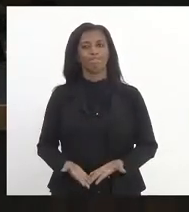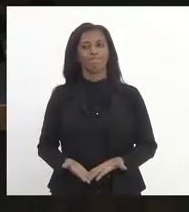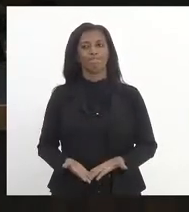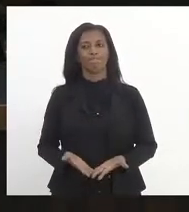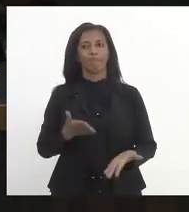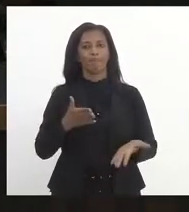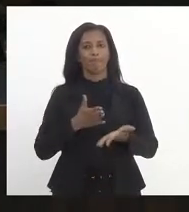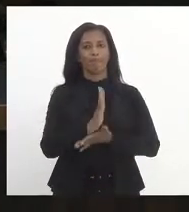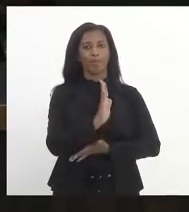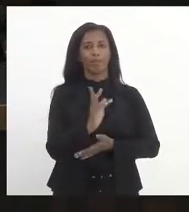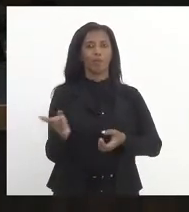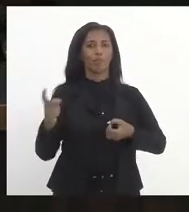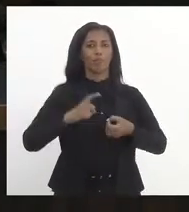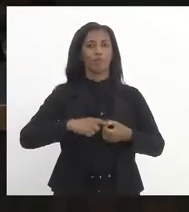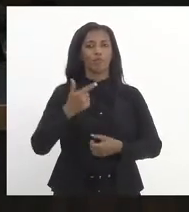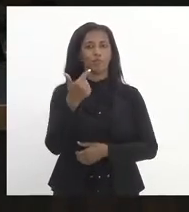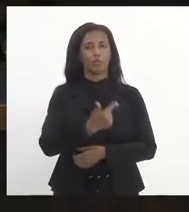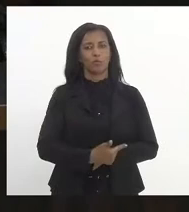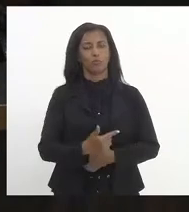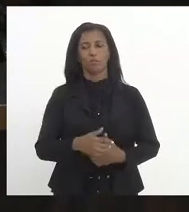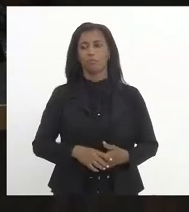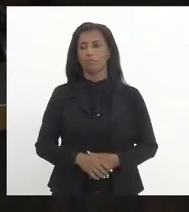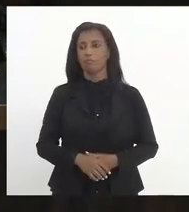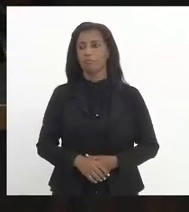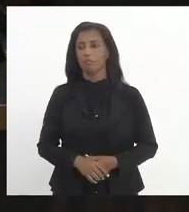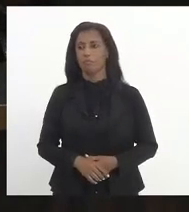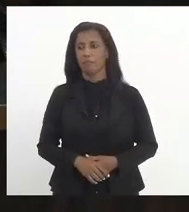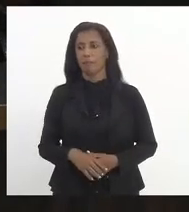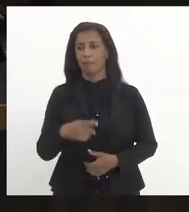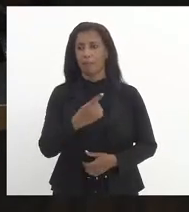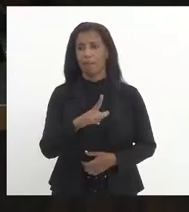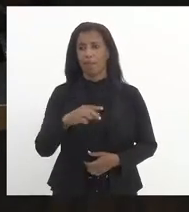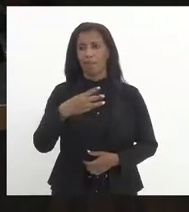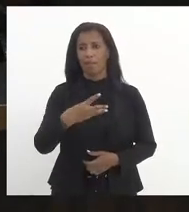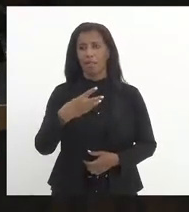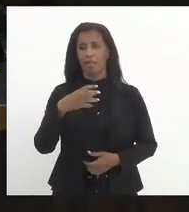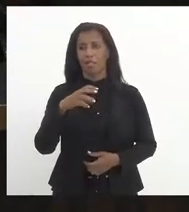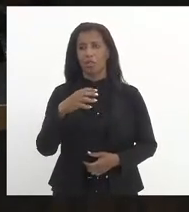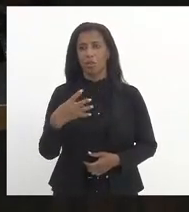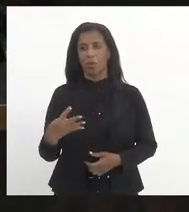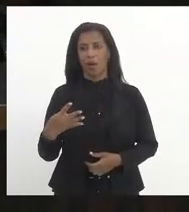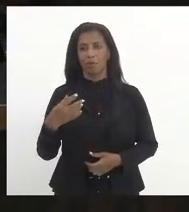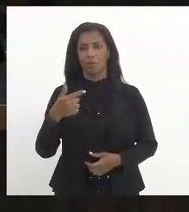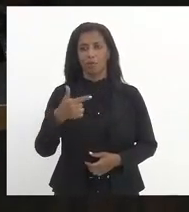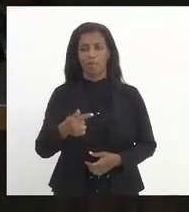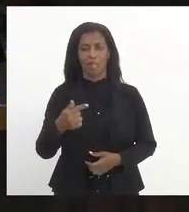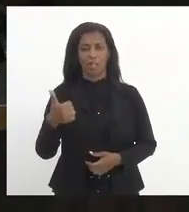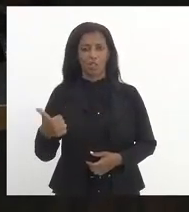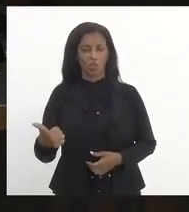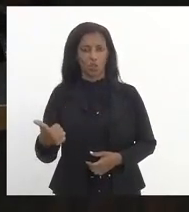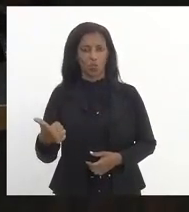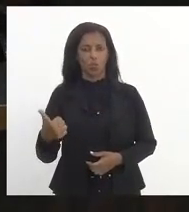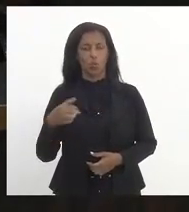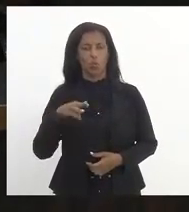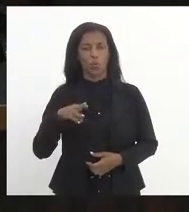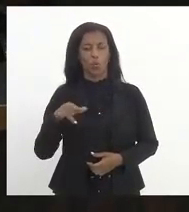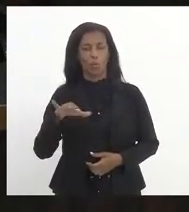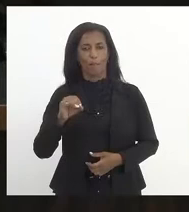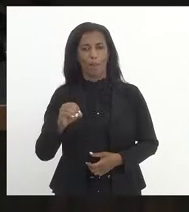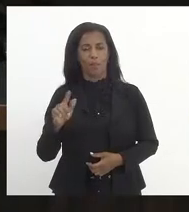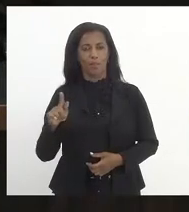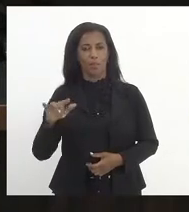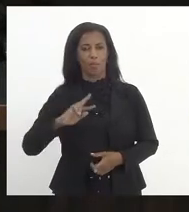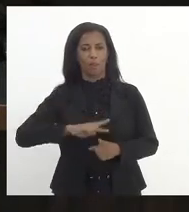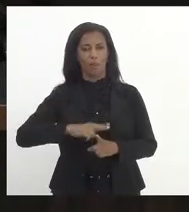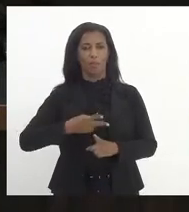primeiro, retorna em segundo. Projeto de lei 3471/20, de autoria do deputado Márcio Gualberto, que altera